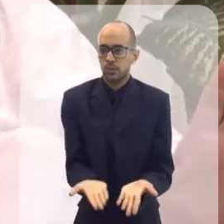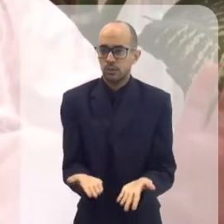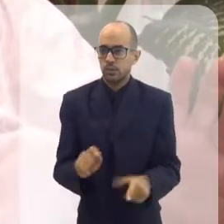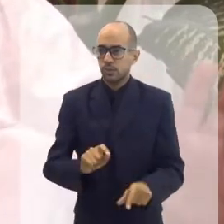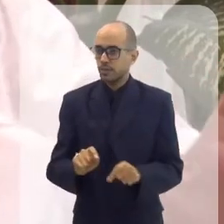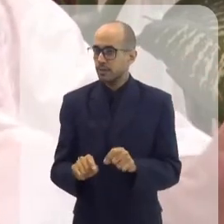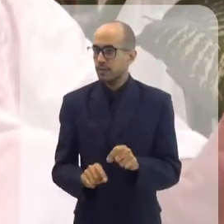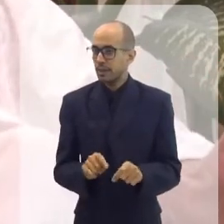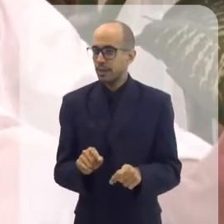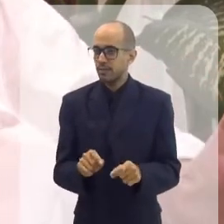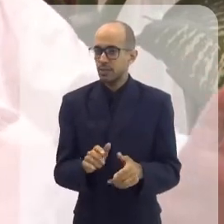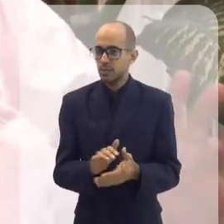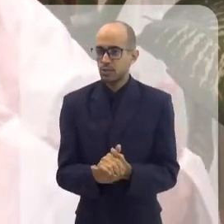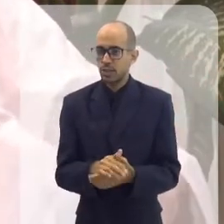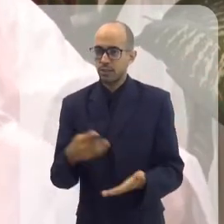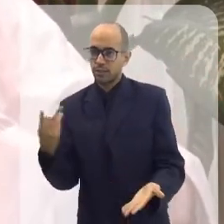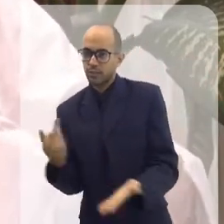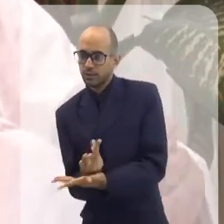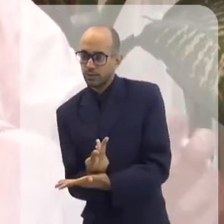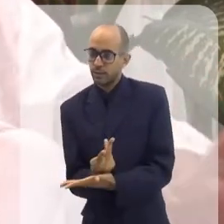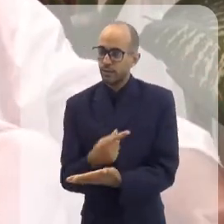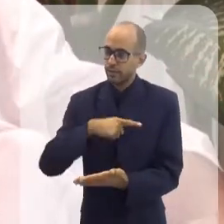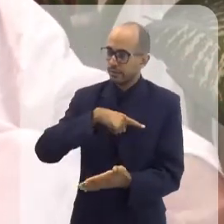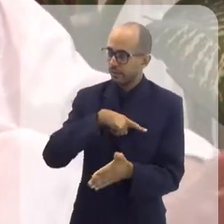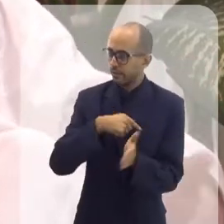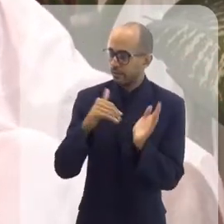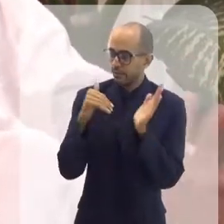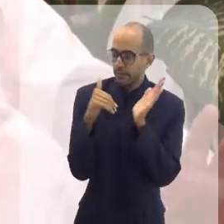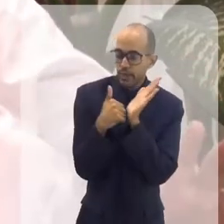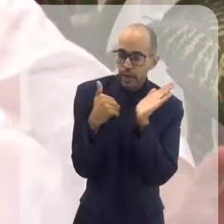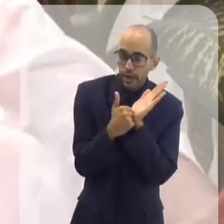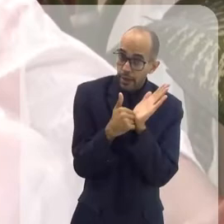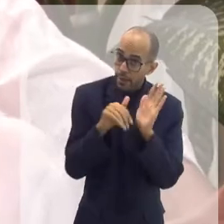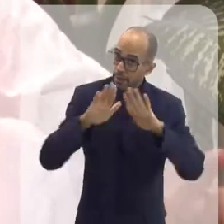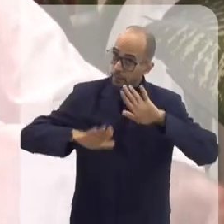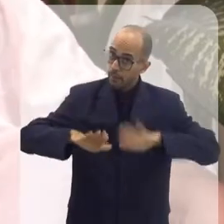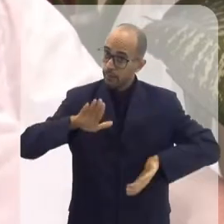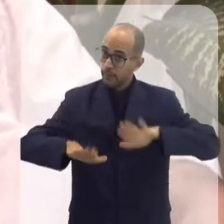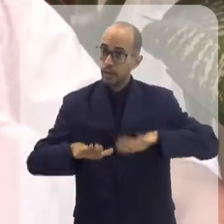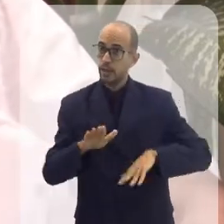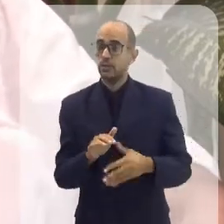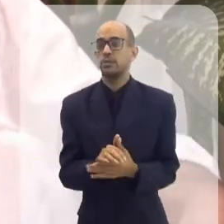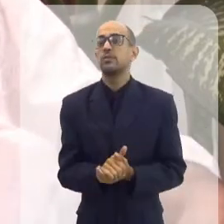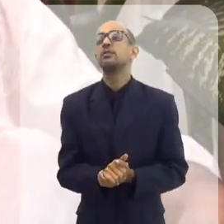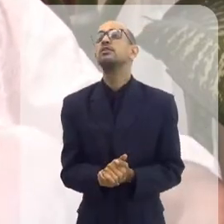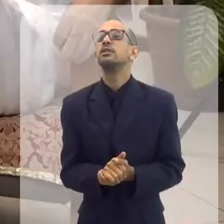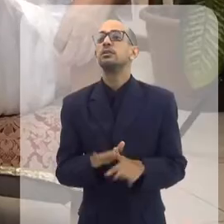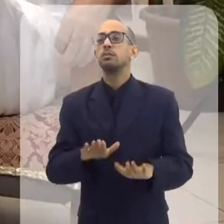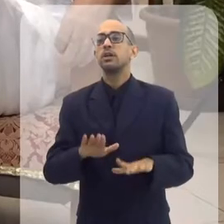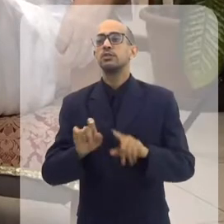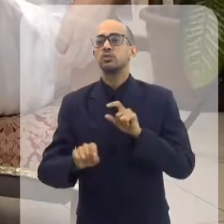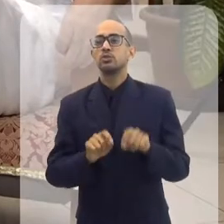perigoso você sabe que vai acontecer tem muitos mistérios cuidado com isso